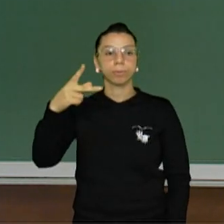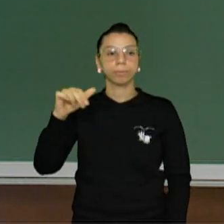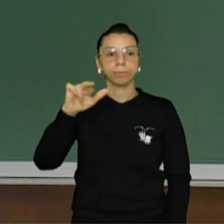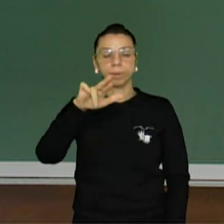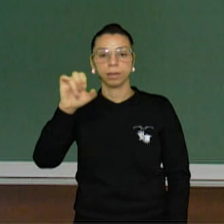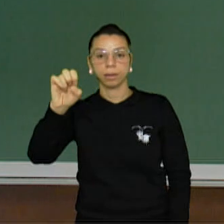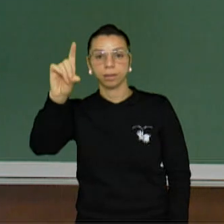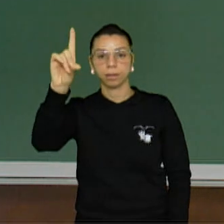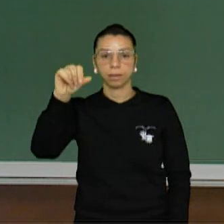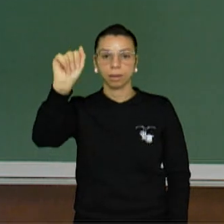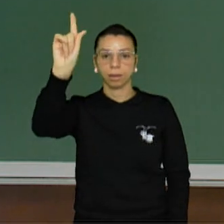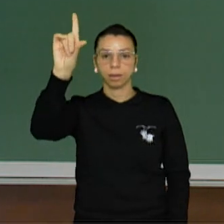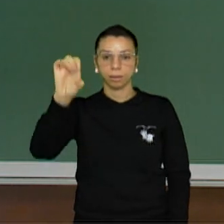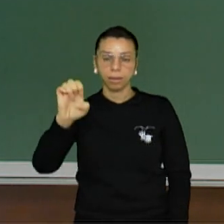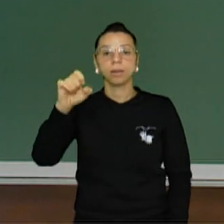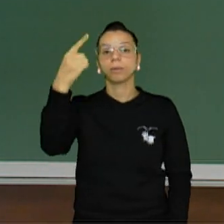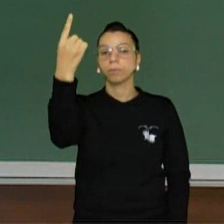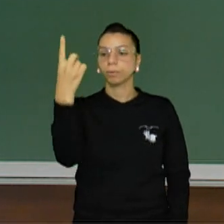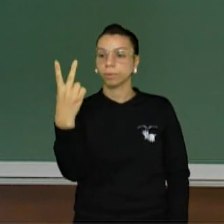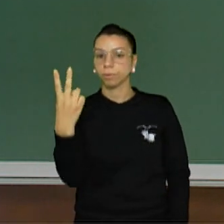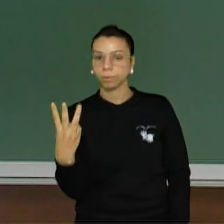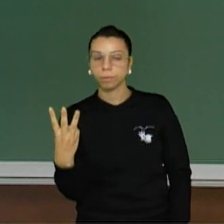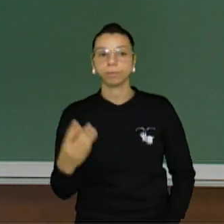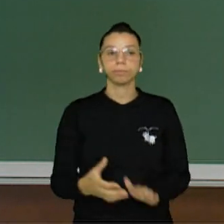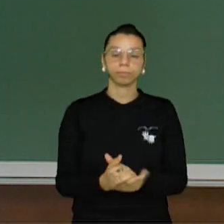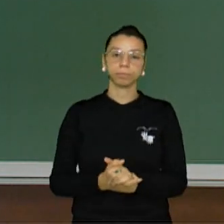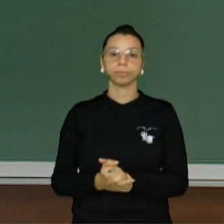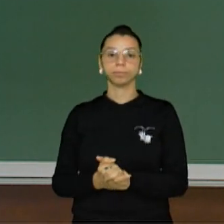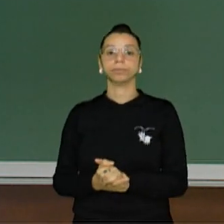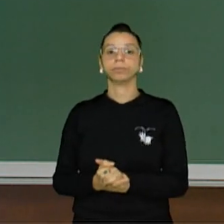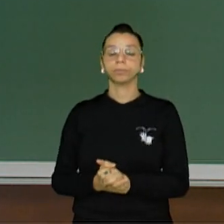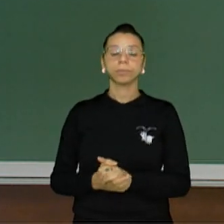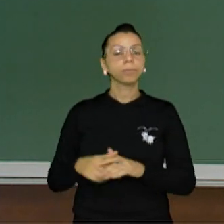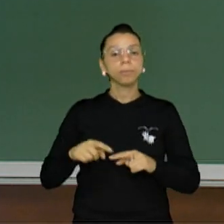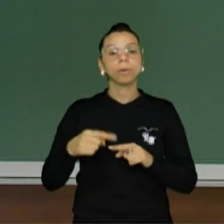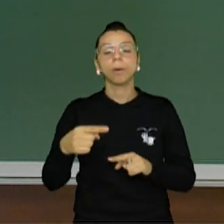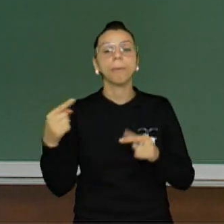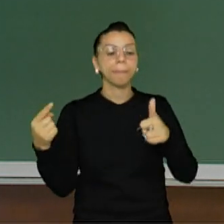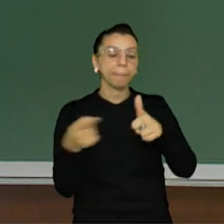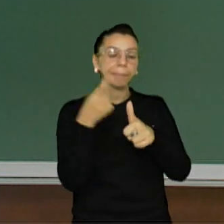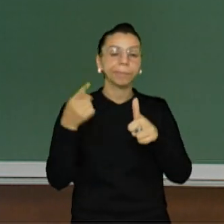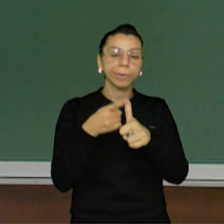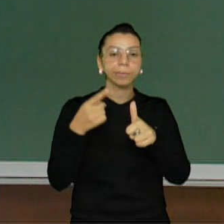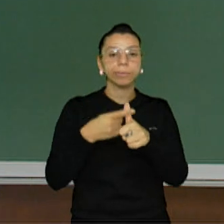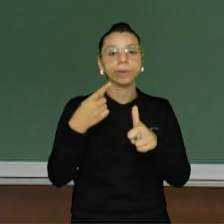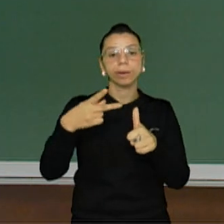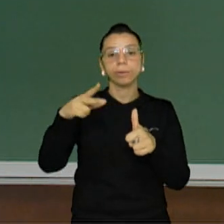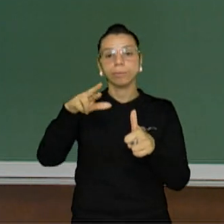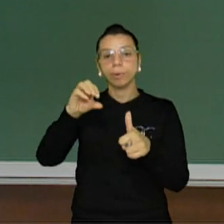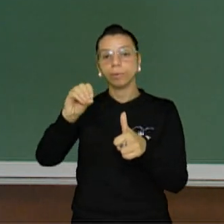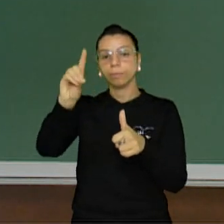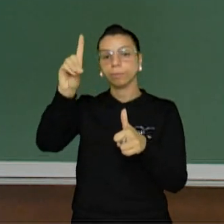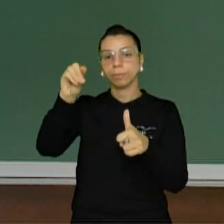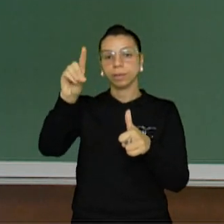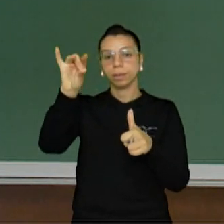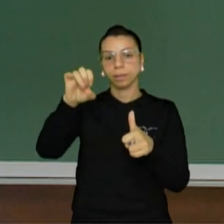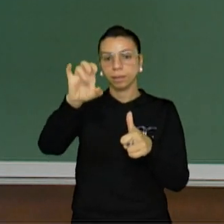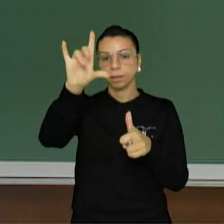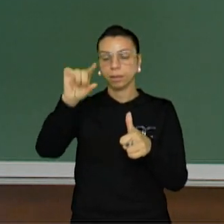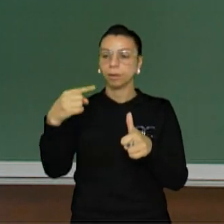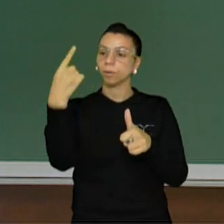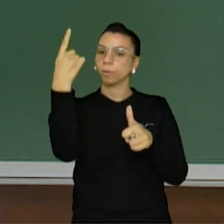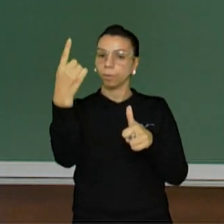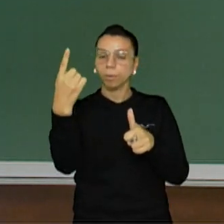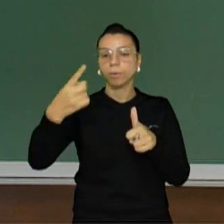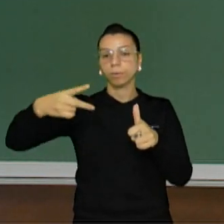determinantes, que a professora até separou ali, né, em duas aulas. Então, na primeira aula de propriedades, a gente vai estudar a propriedade 1,